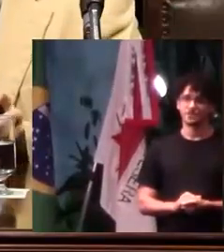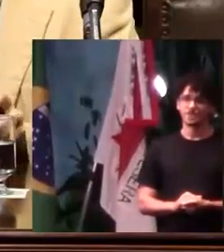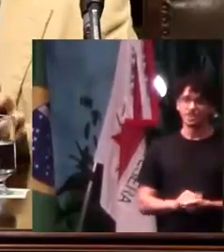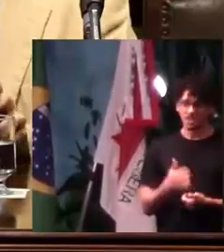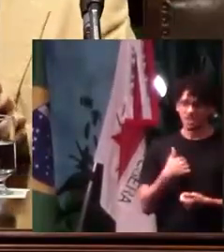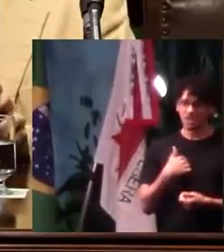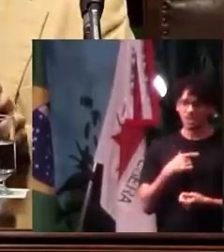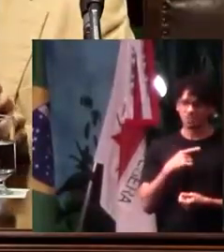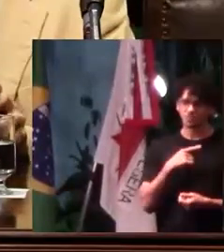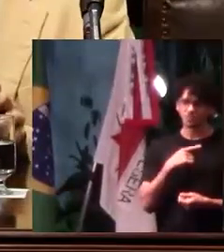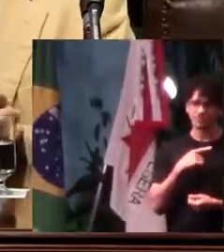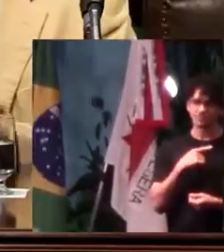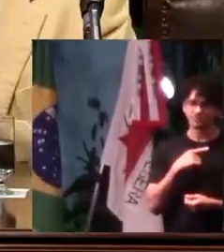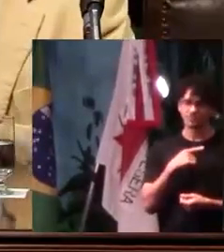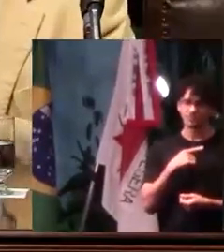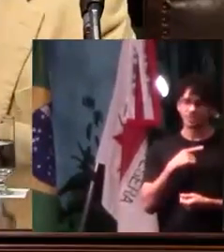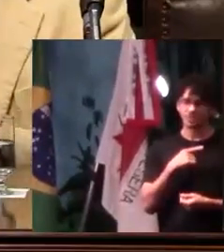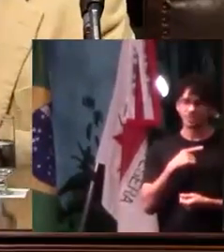Eu tenho aqui